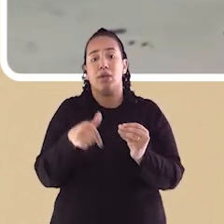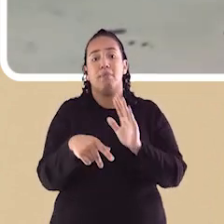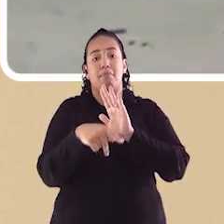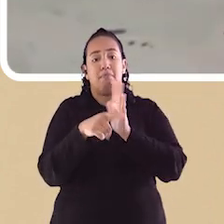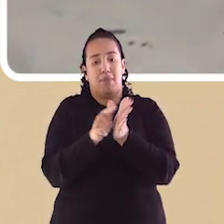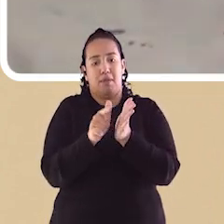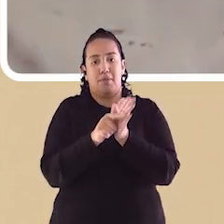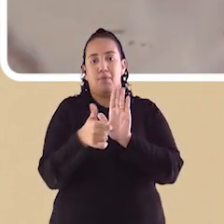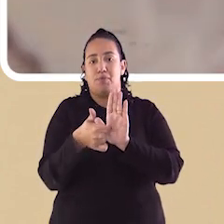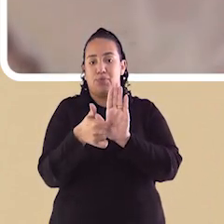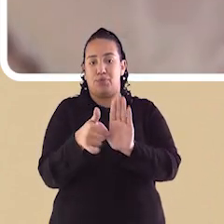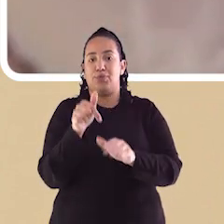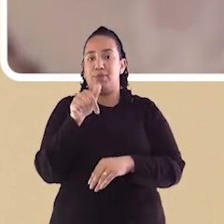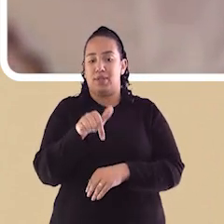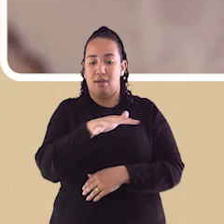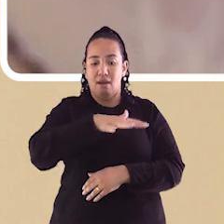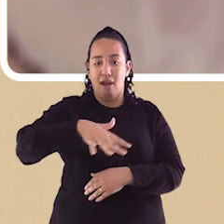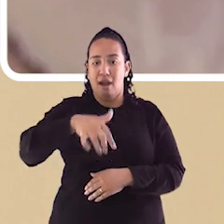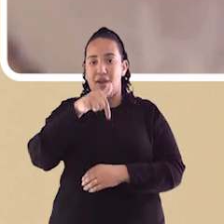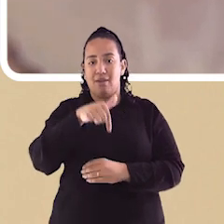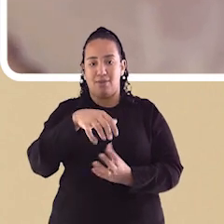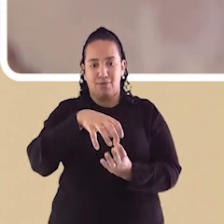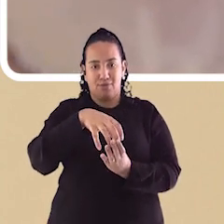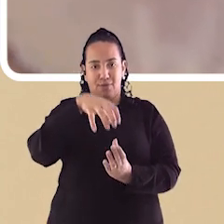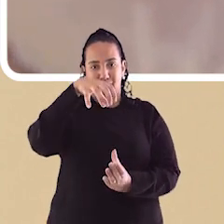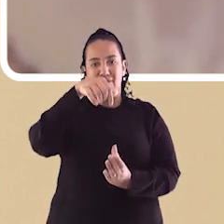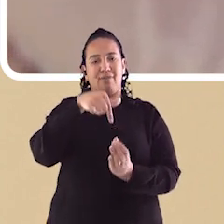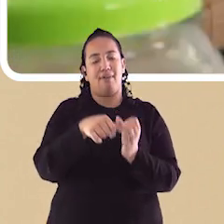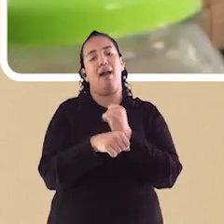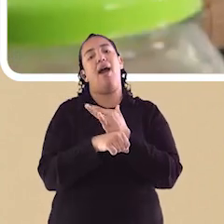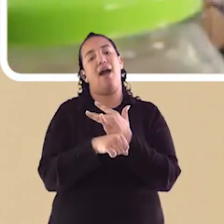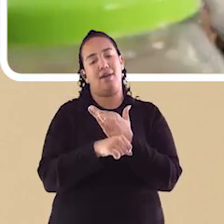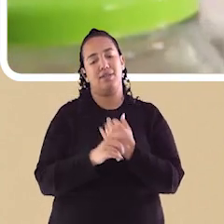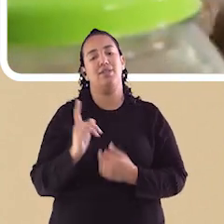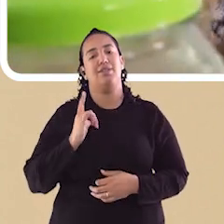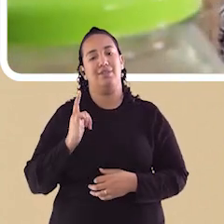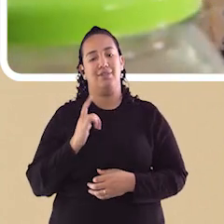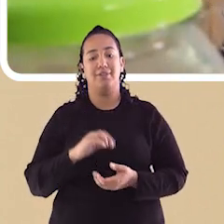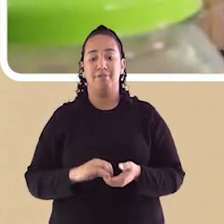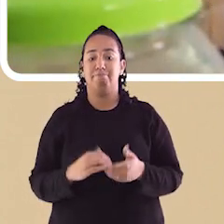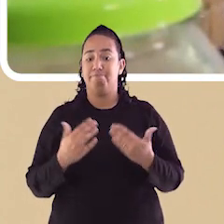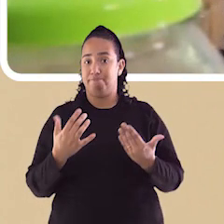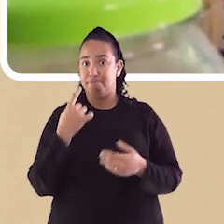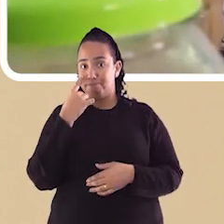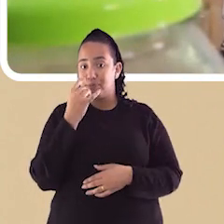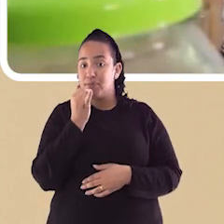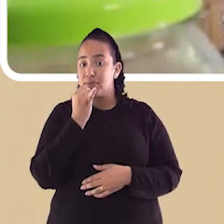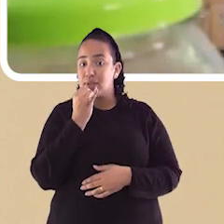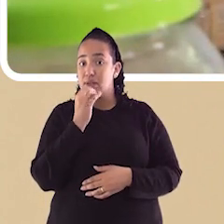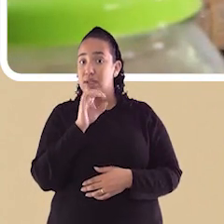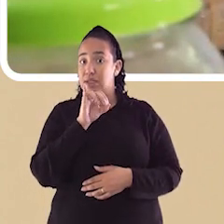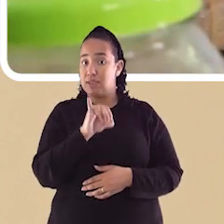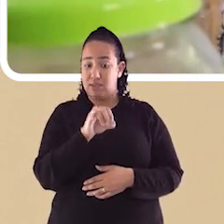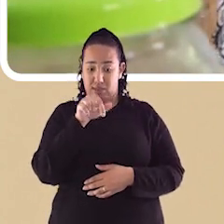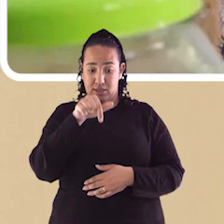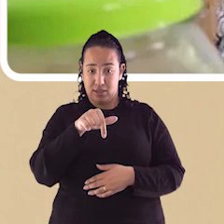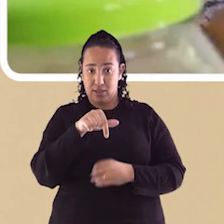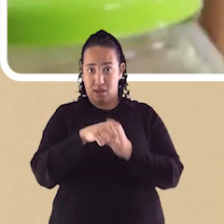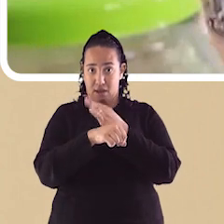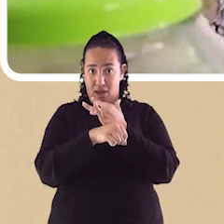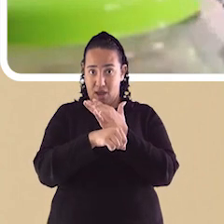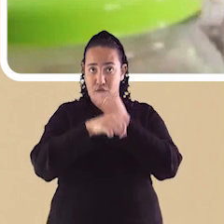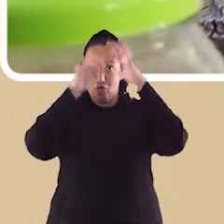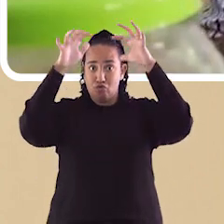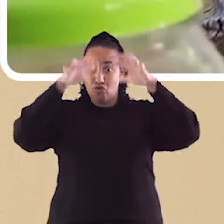indicador mostrou que o ambiente lá dentro do pote estava ácido. E eu acho que com esse exemplo eu não preciso nem falar que quando esses